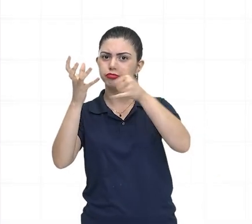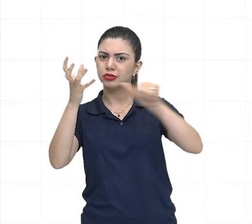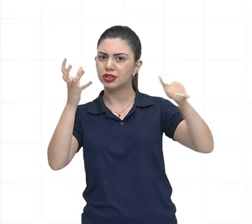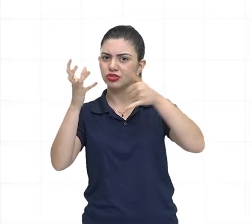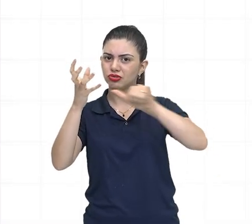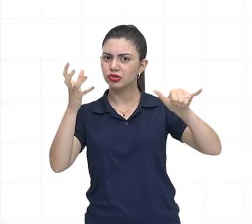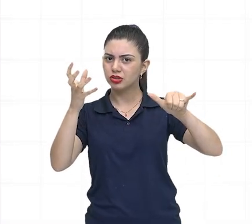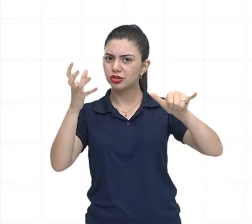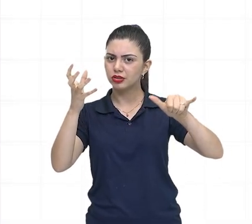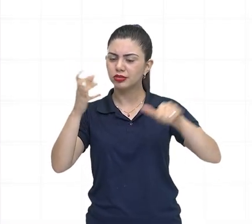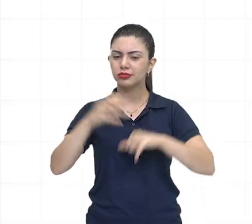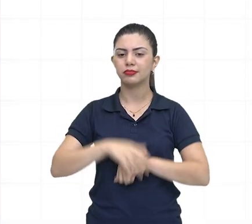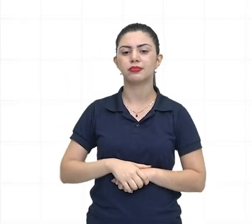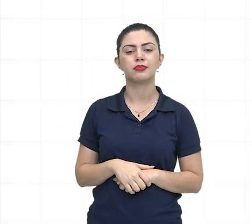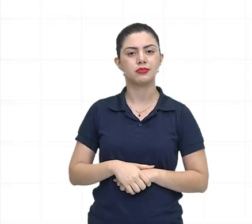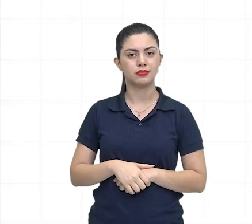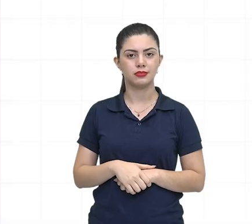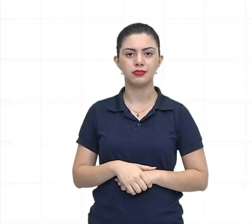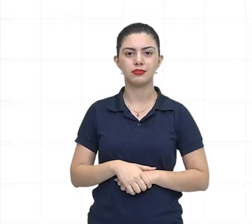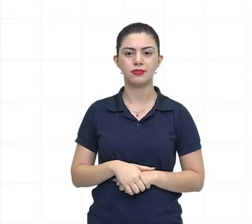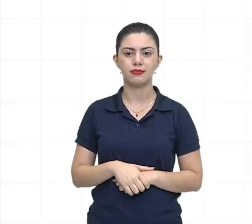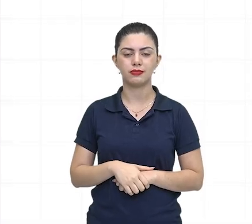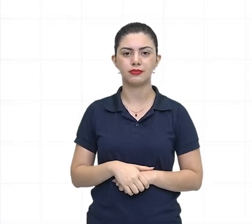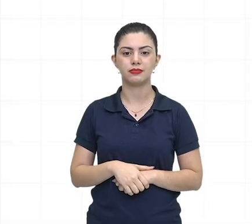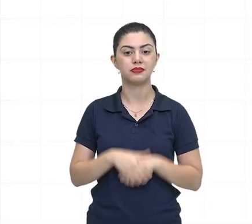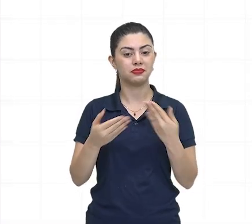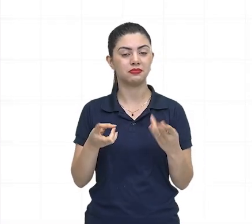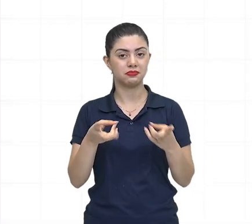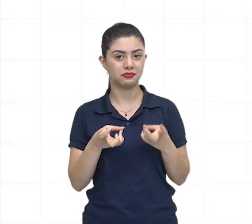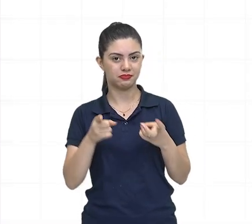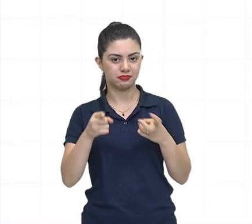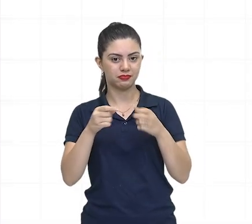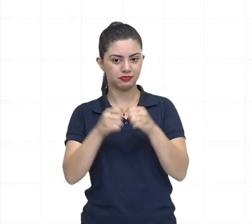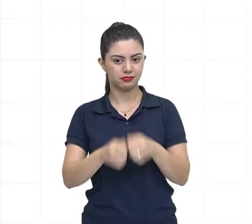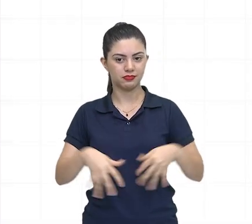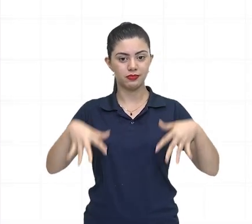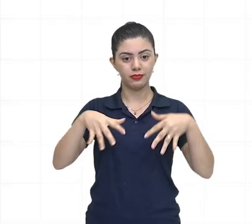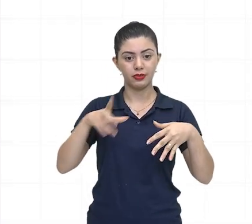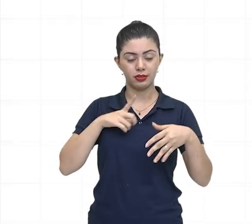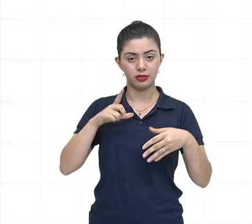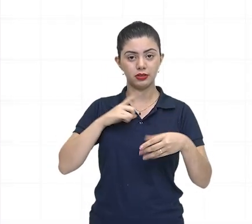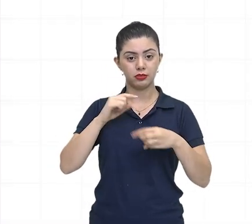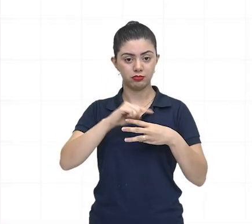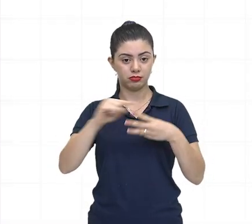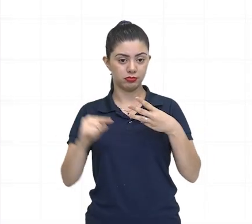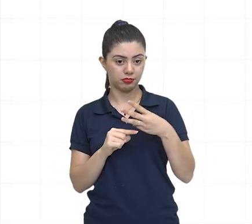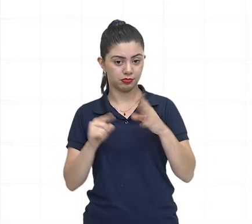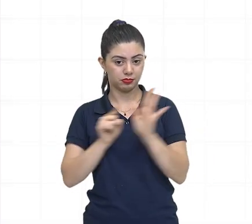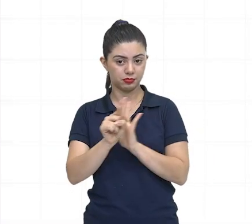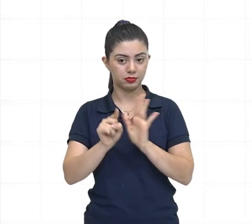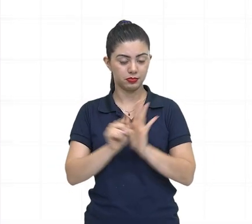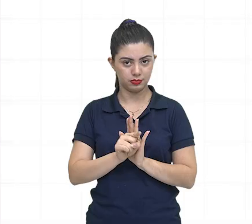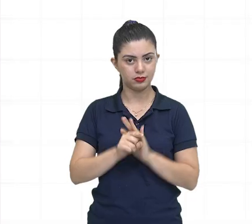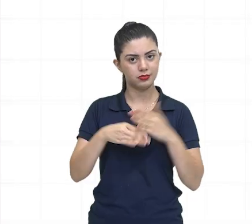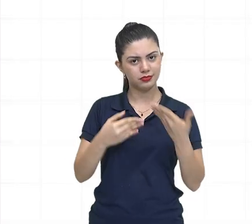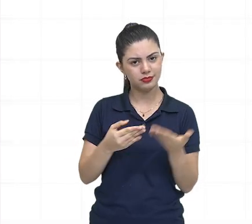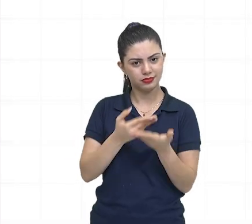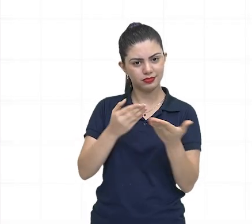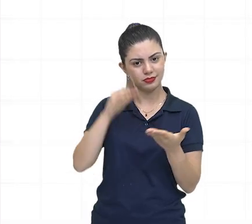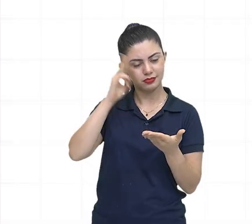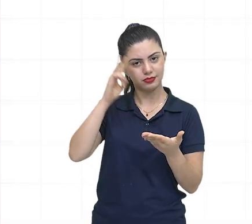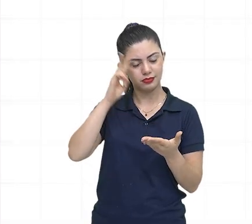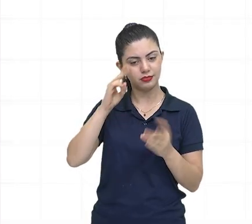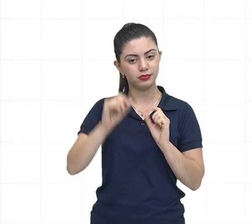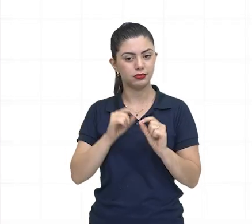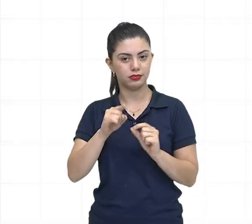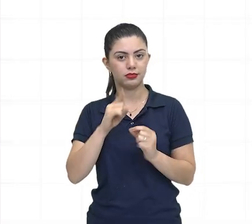ó. Então, dentro desse fluxograma aí, nós temos 3 tomadas de decisão. Lembrando que a tomada de